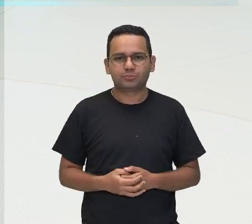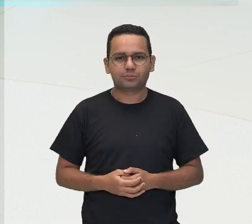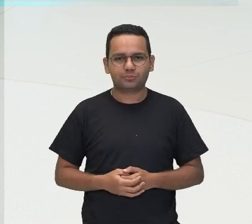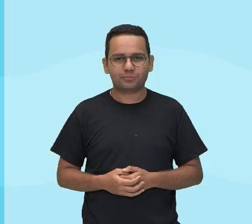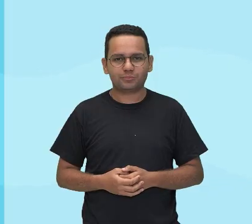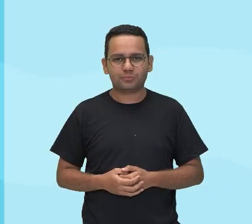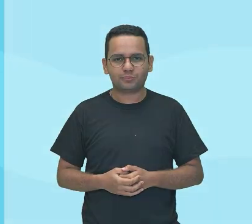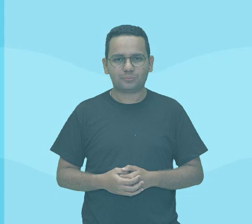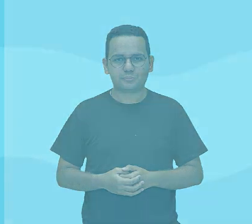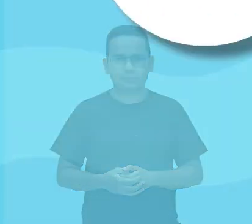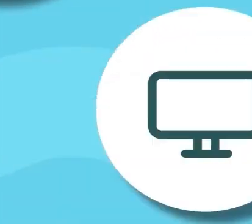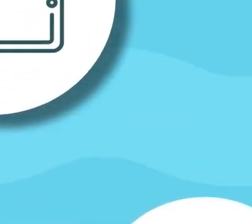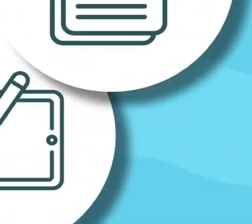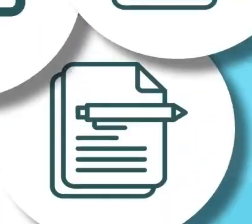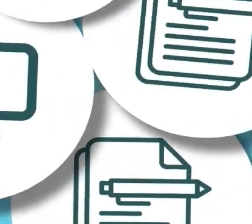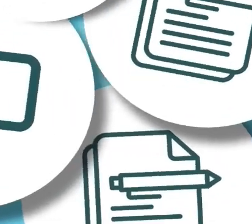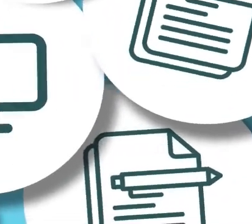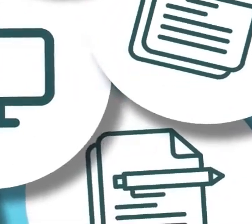começar.